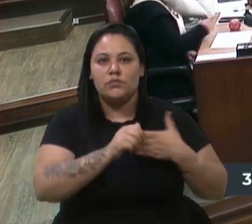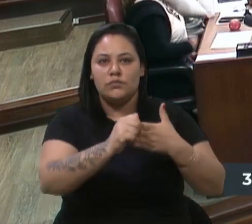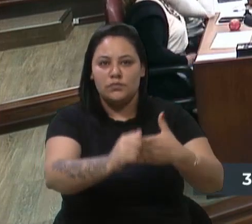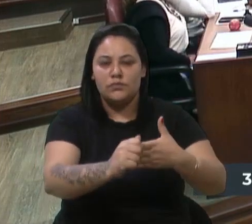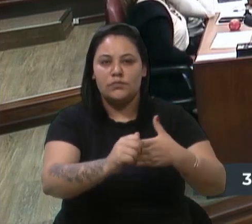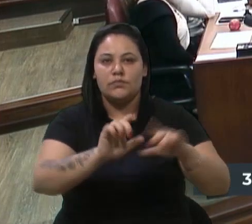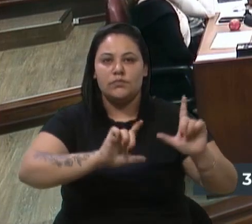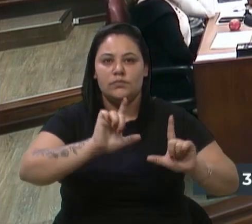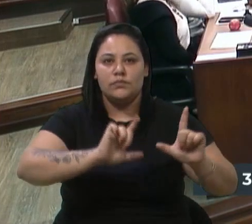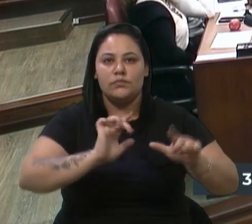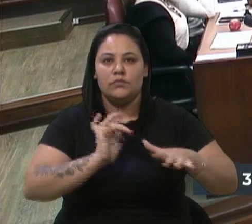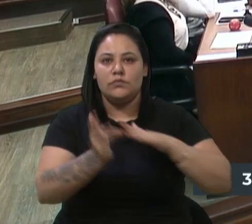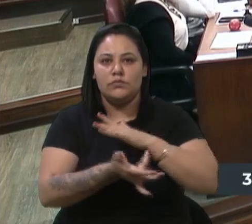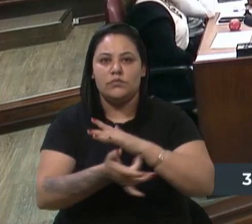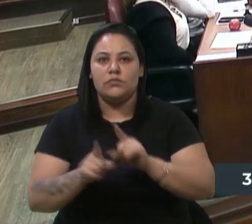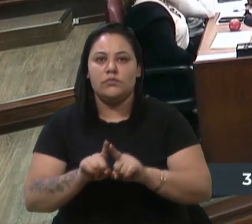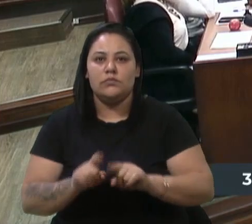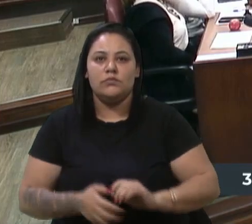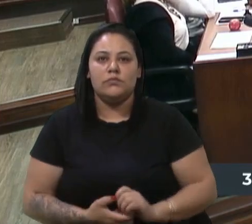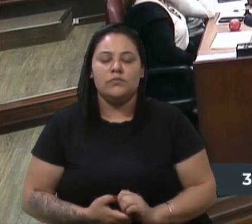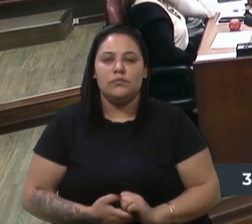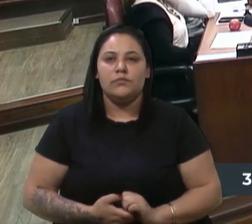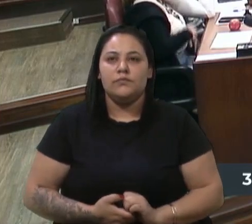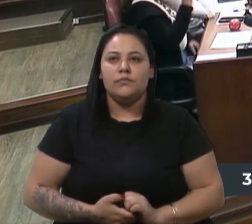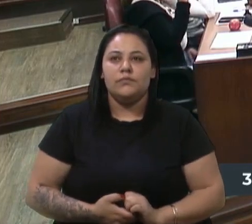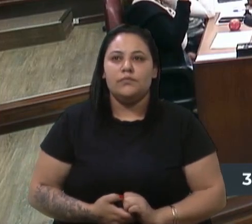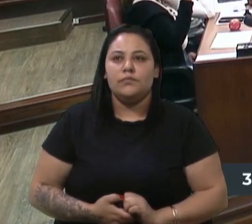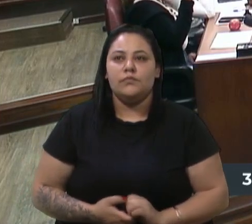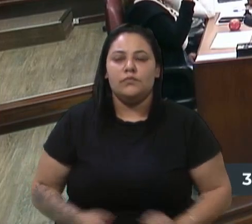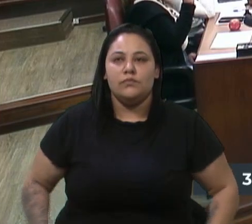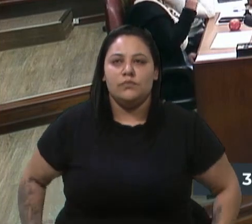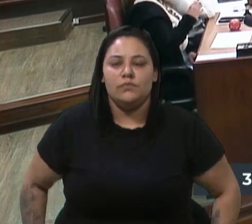da TV Câmara. Eu vou